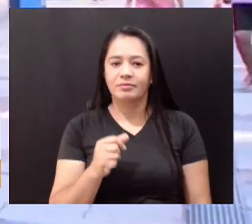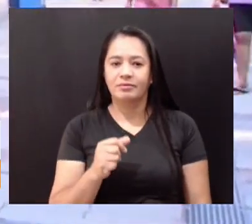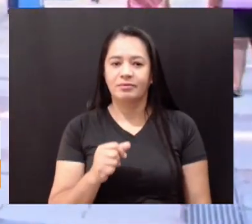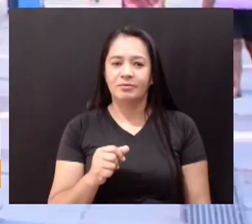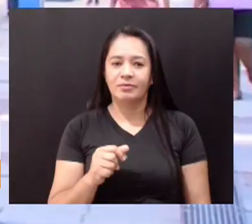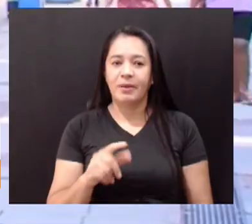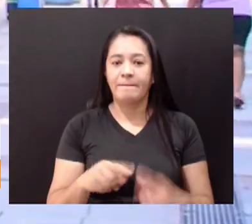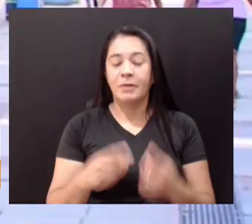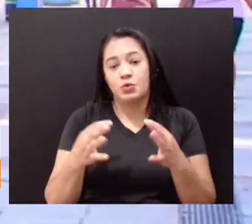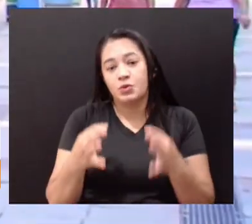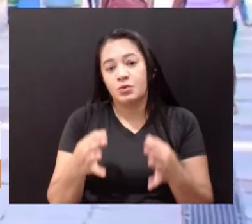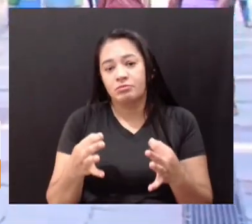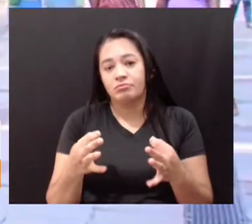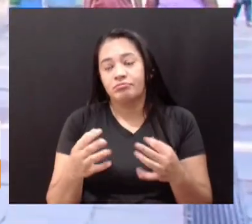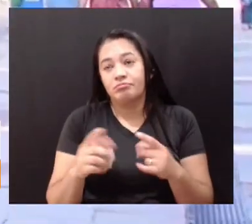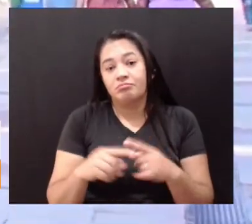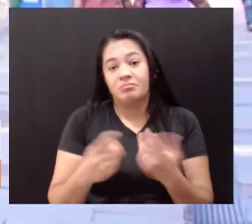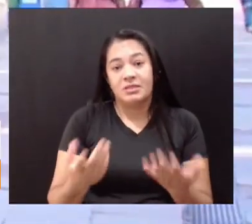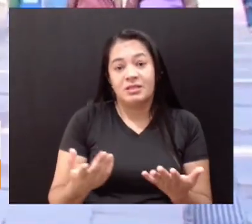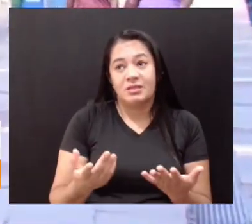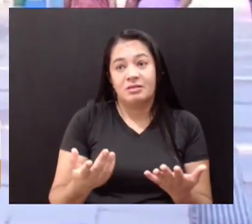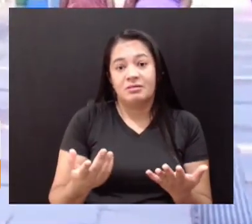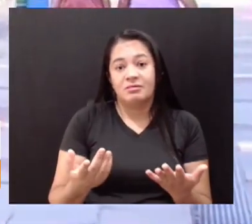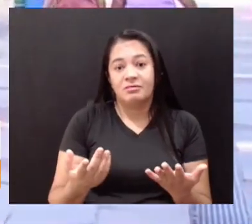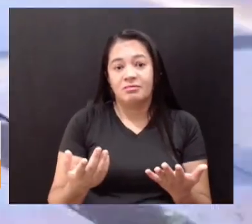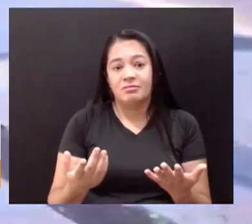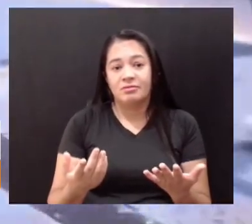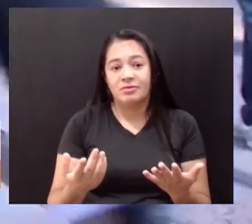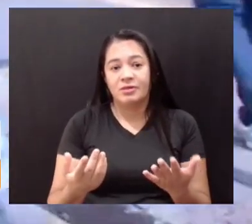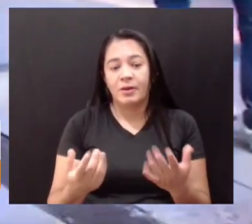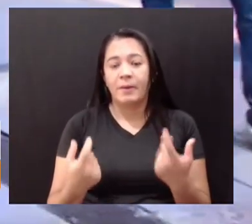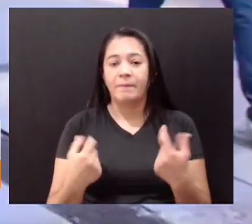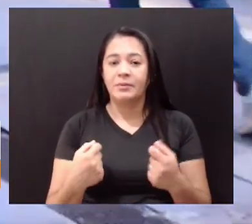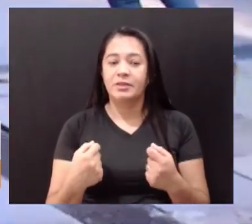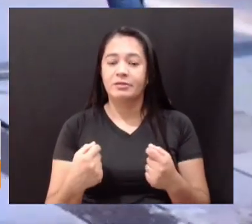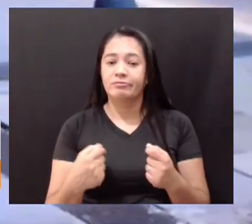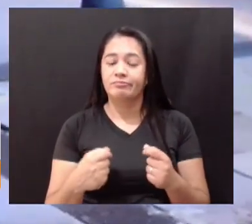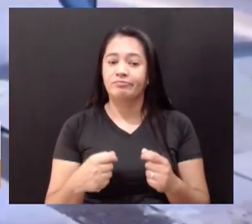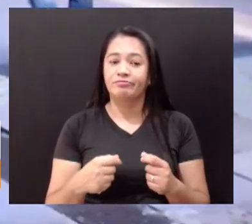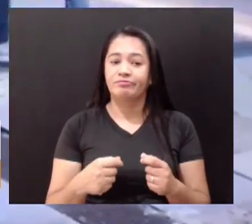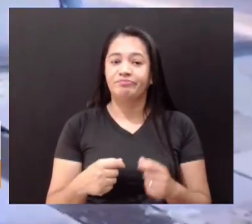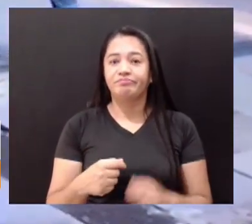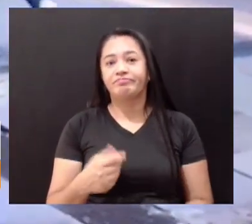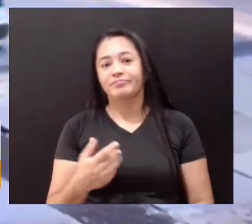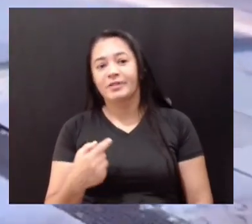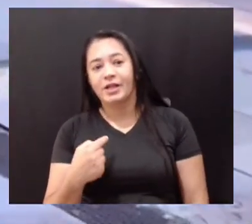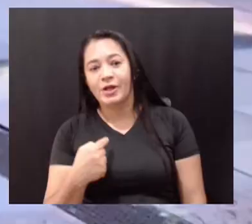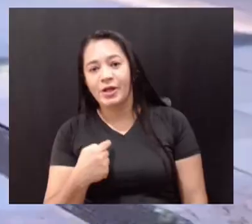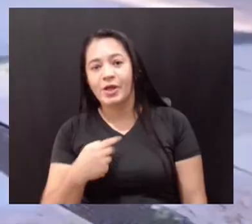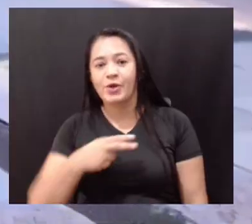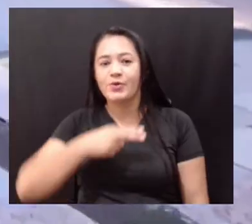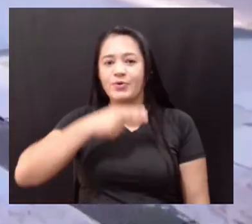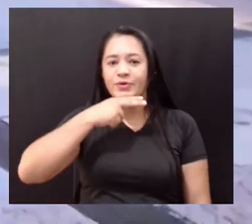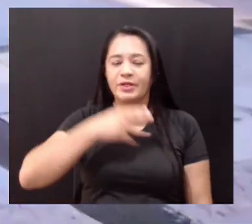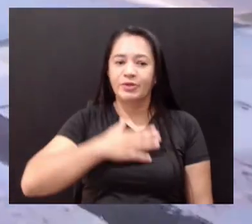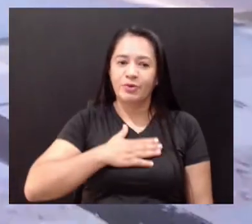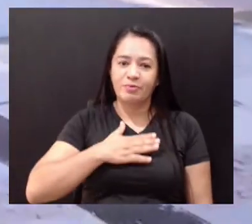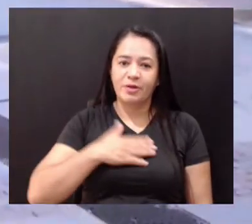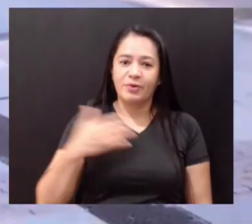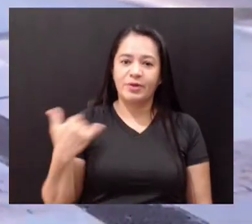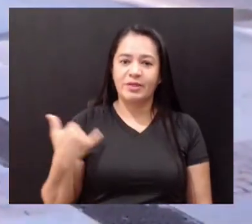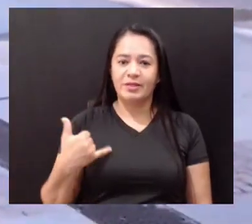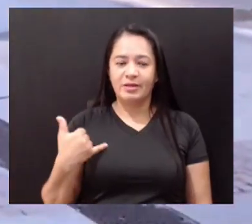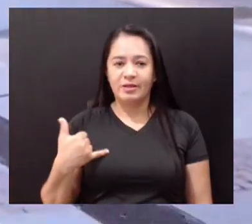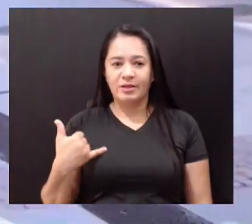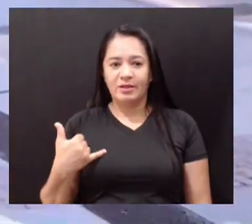Mas assim, eu acho que é meio que por aí. Tem um neto que ele tem uma idade grande e ele não,